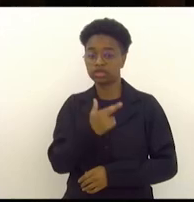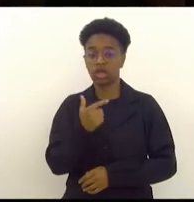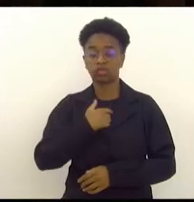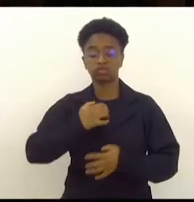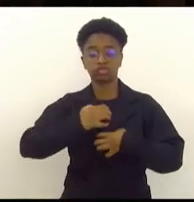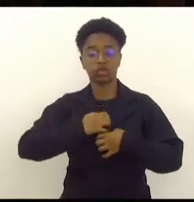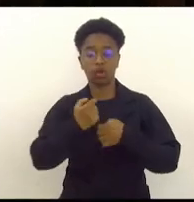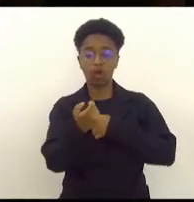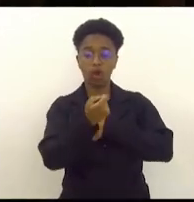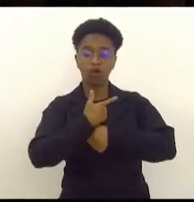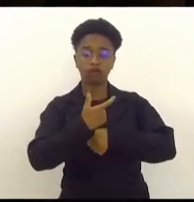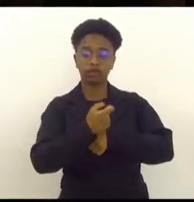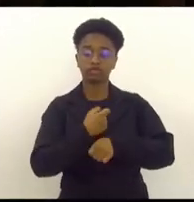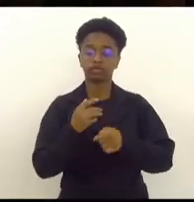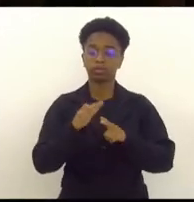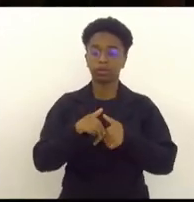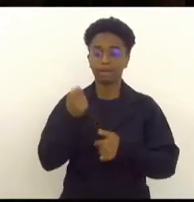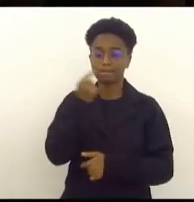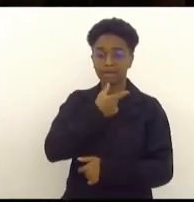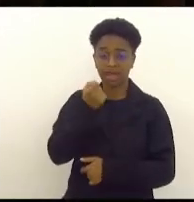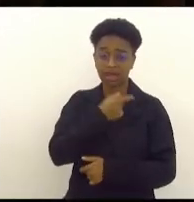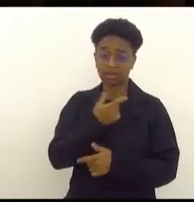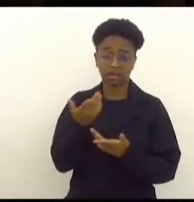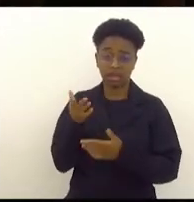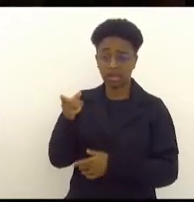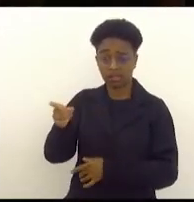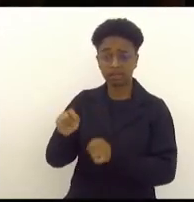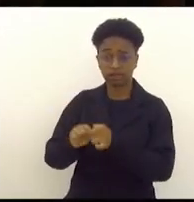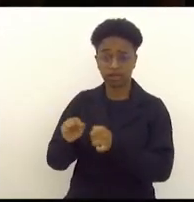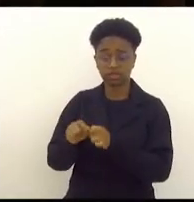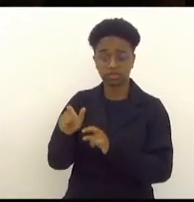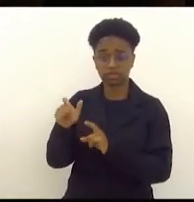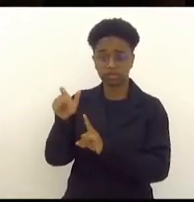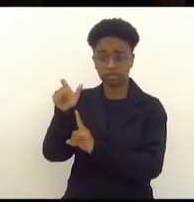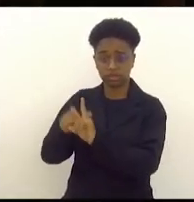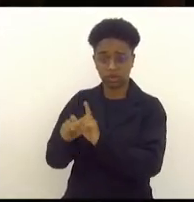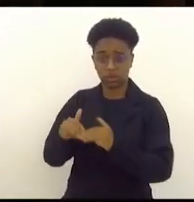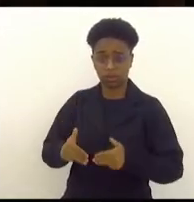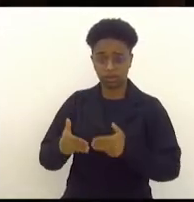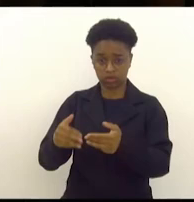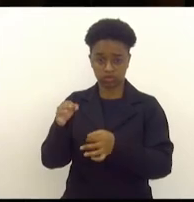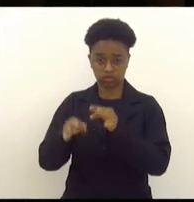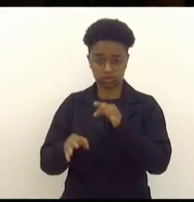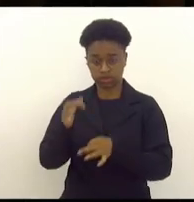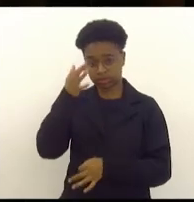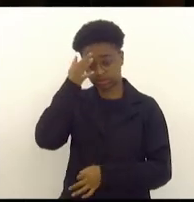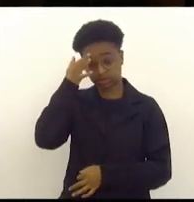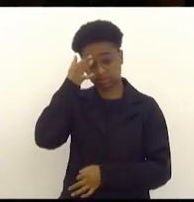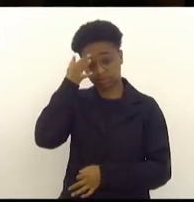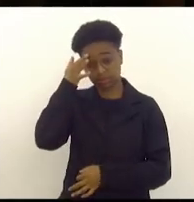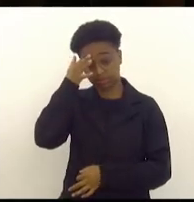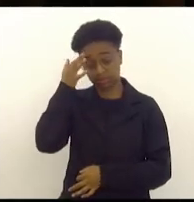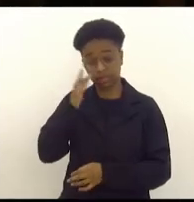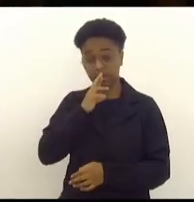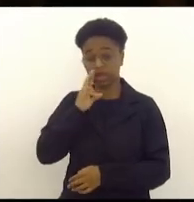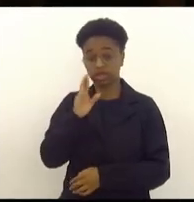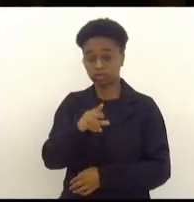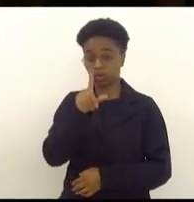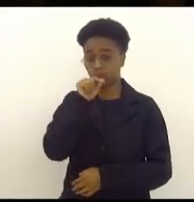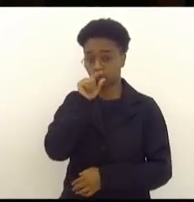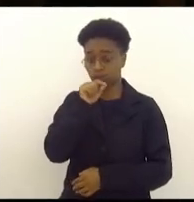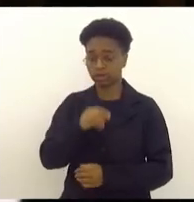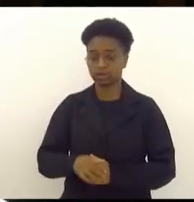ofendido com a sua piada é basicamente isso que um Ministro da Justiça faz no Brasil responde no Twitter ele não